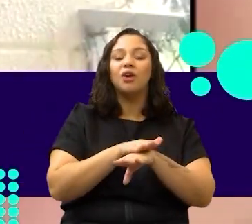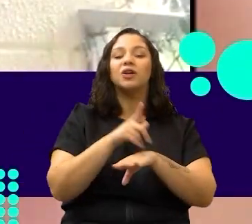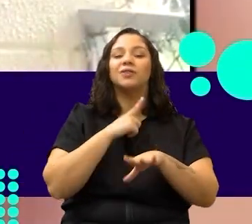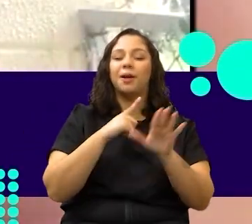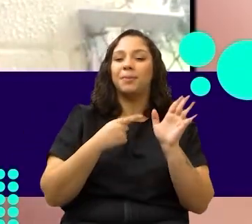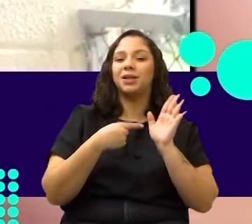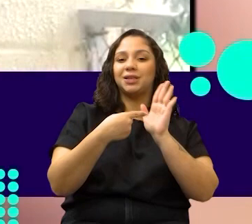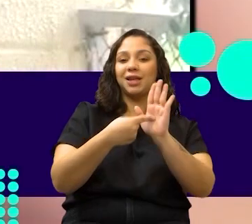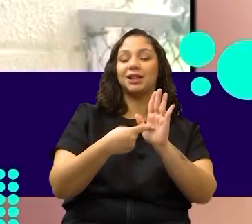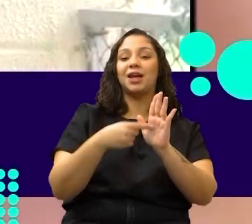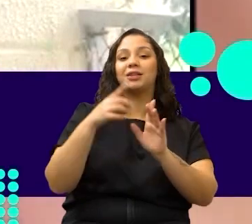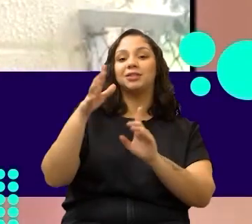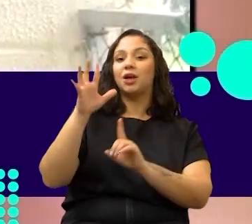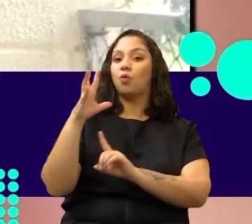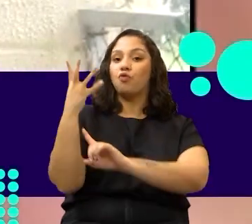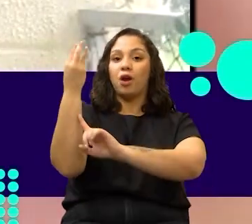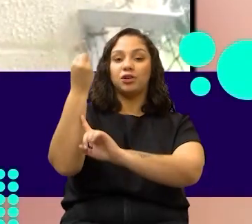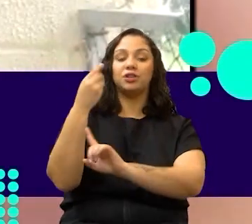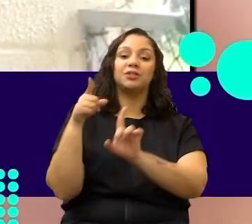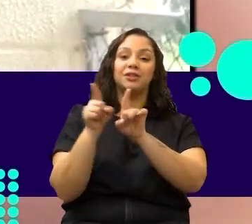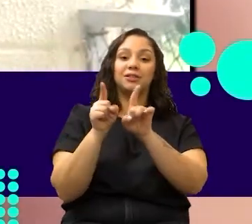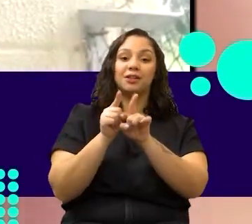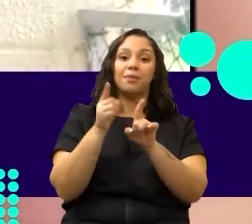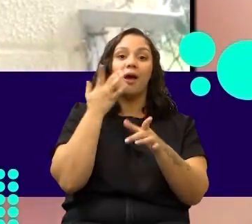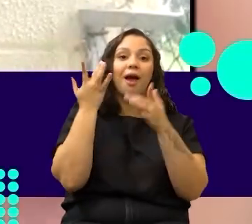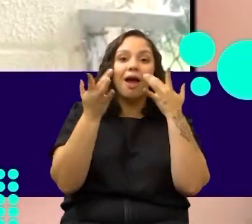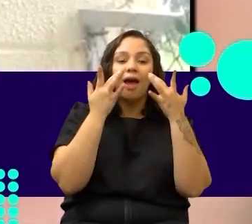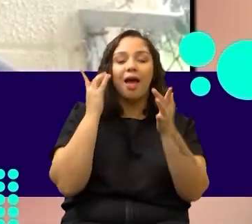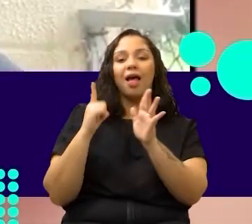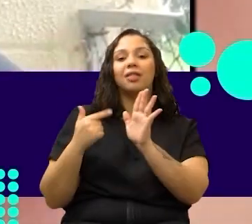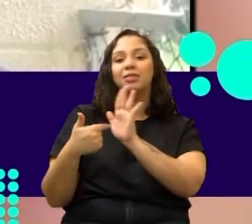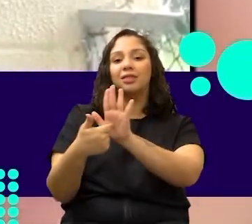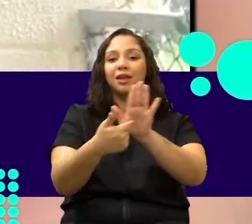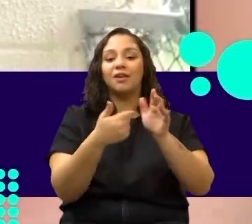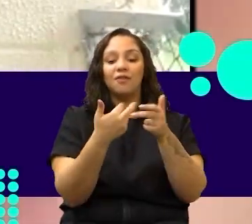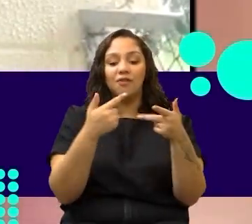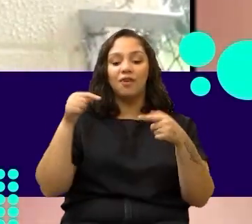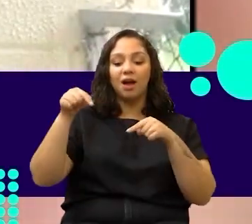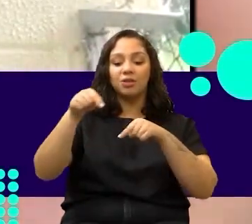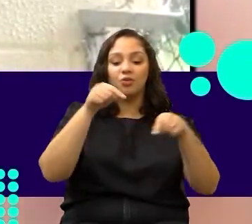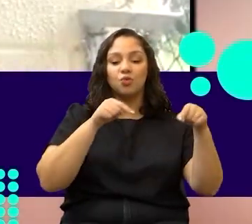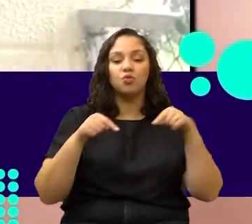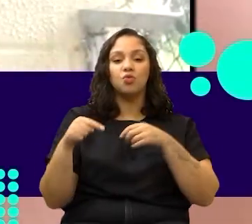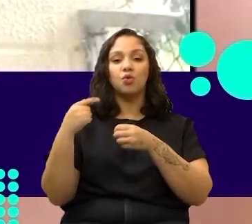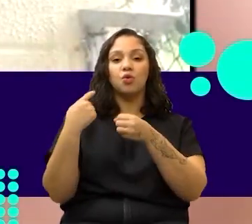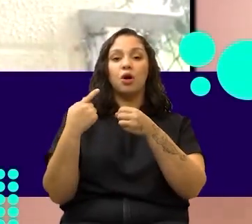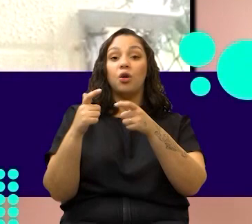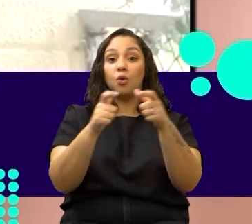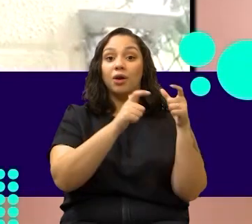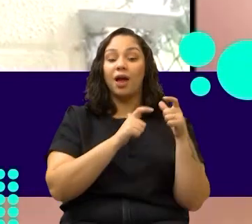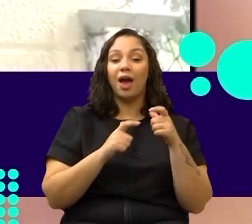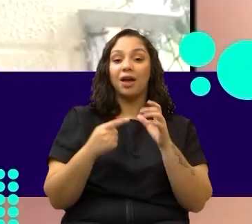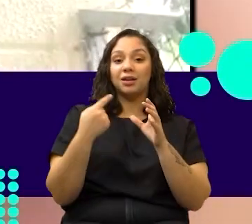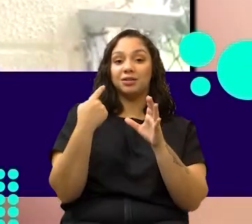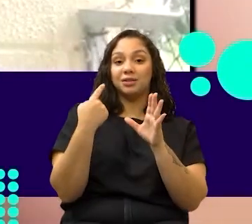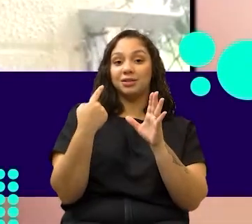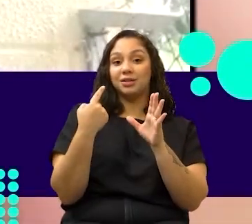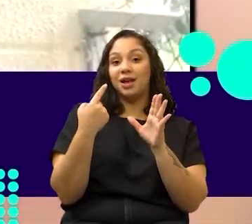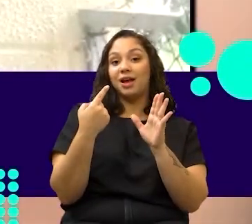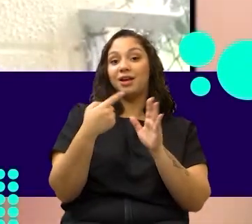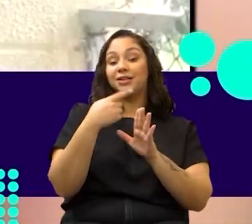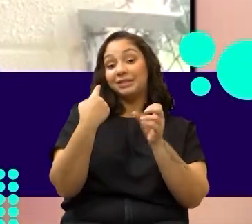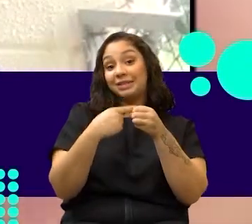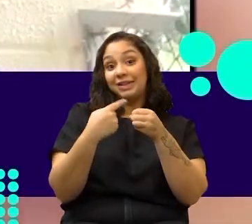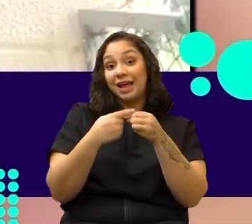conversa, apresentações folclóricas e espetáculos espalhados por diversos lugares da cidade de Indaiatuba. E